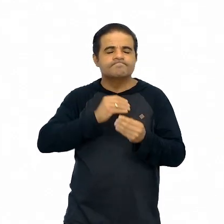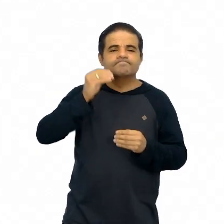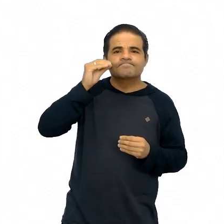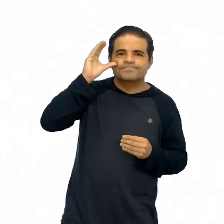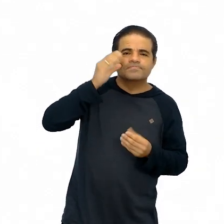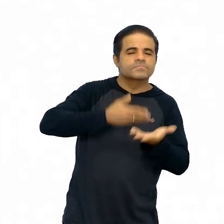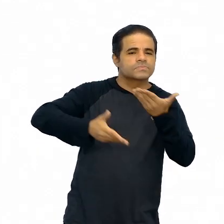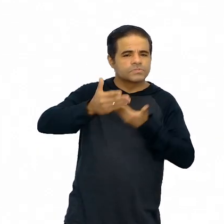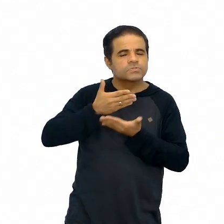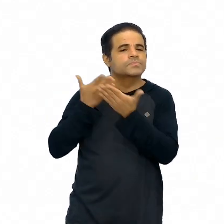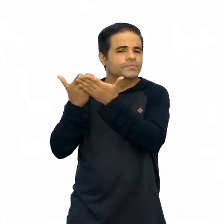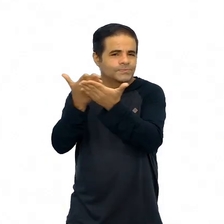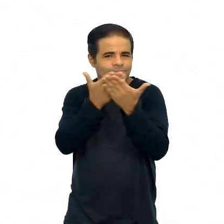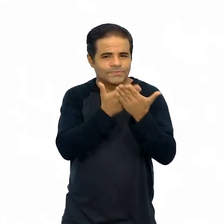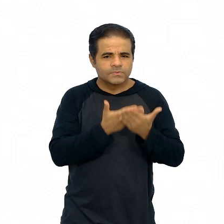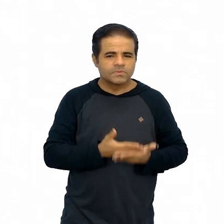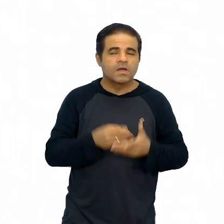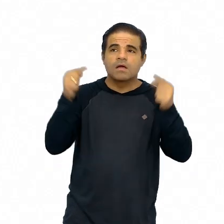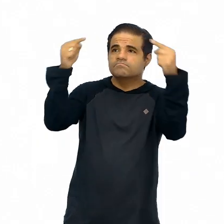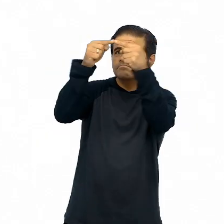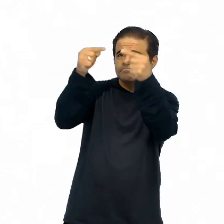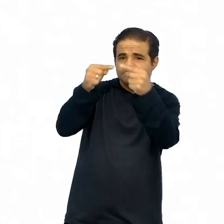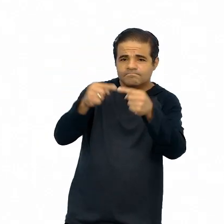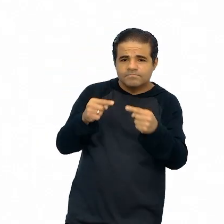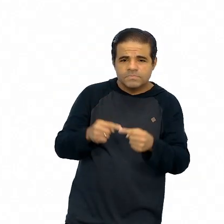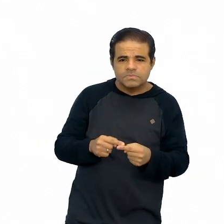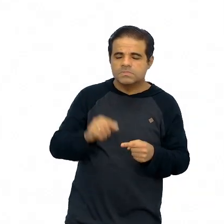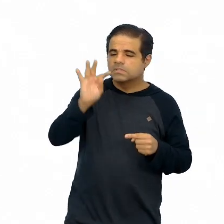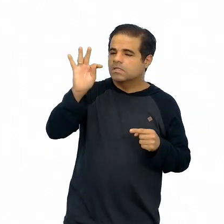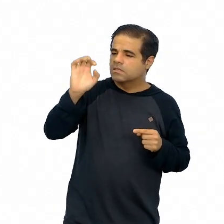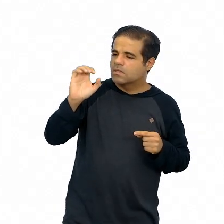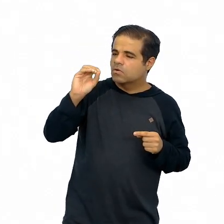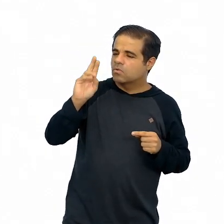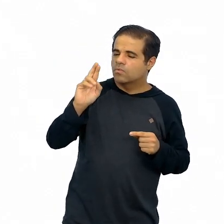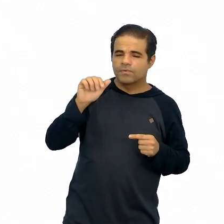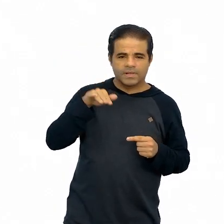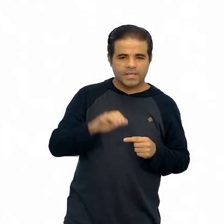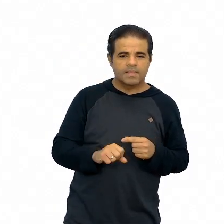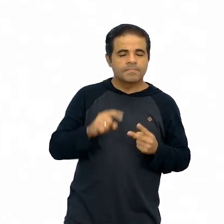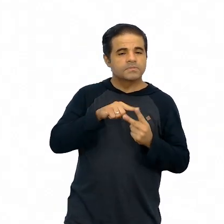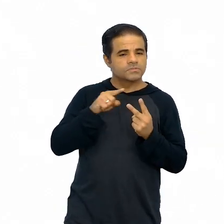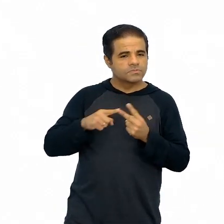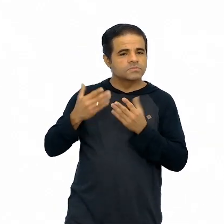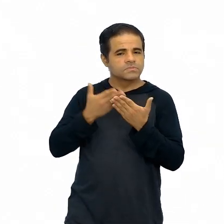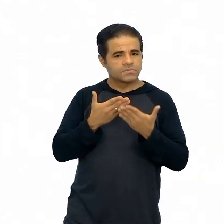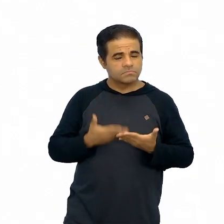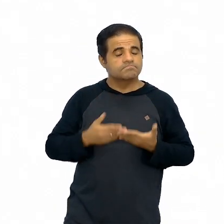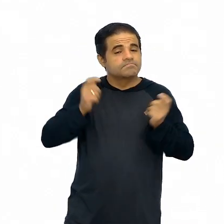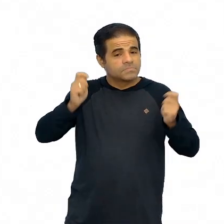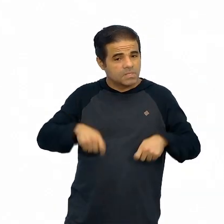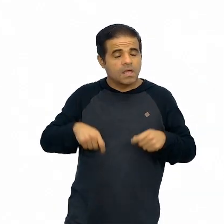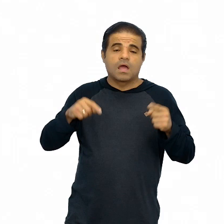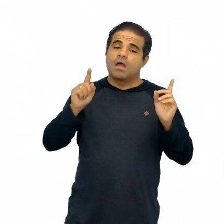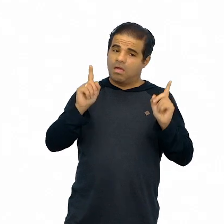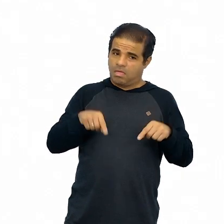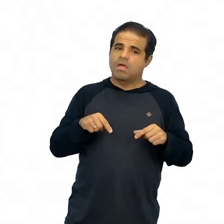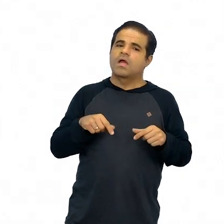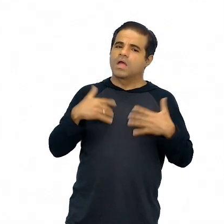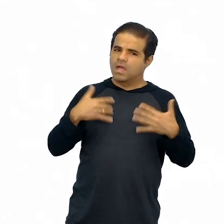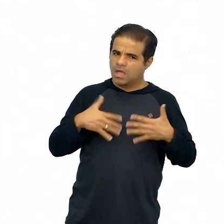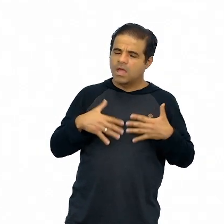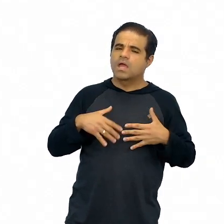estudantes. E a aplicação de teorema de Pitágoras. Essas 2 aulas, gente, eu vou antecipar, elas são